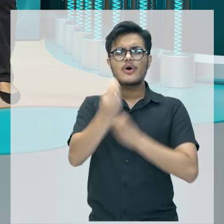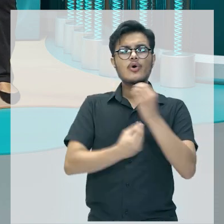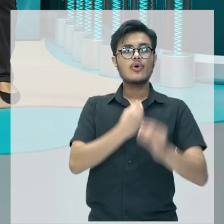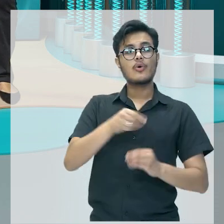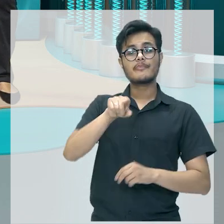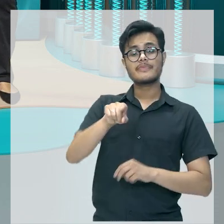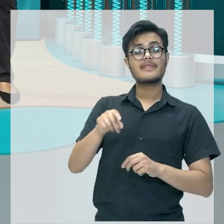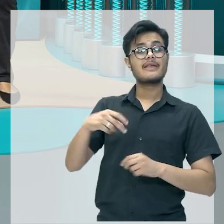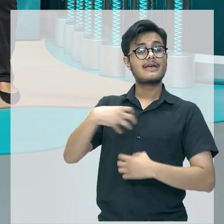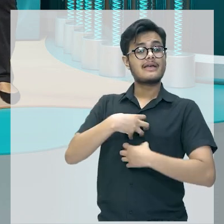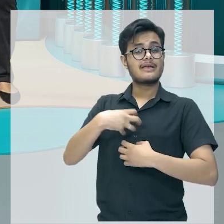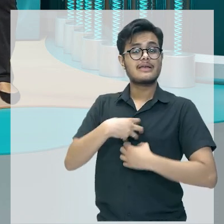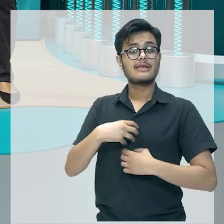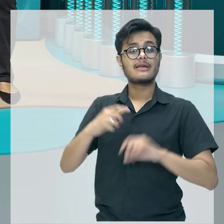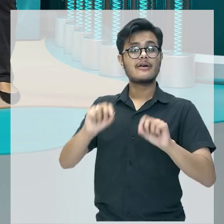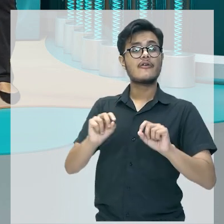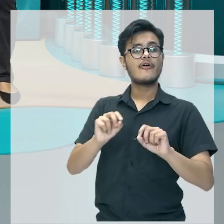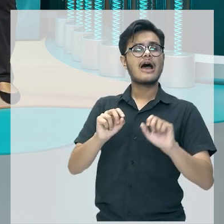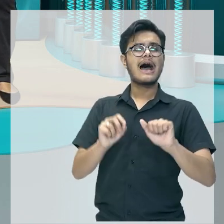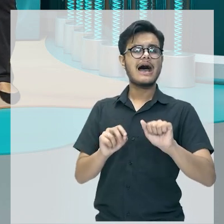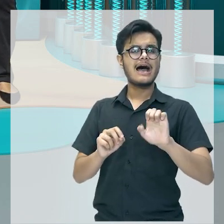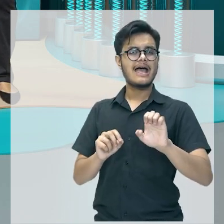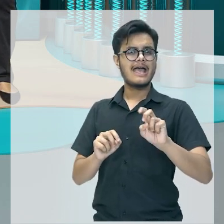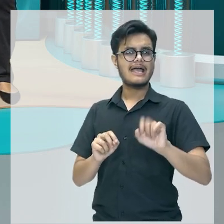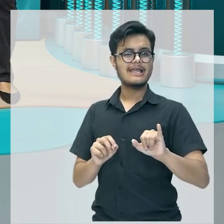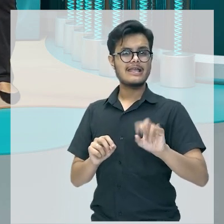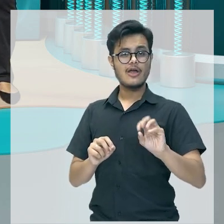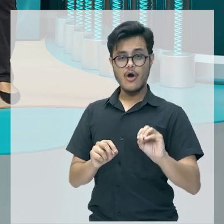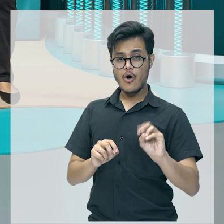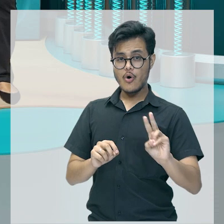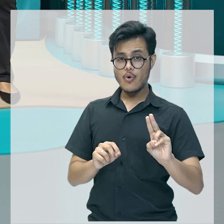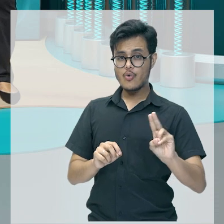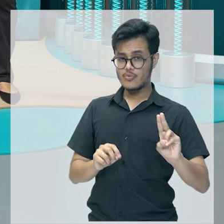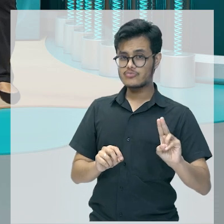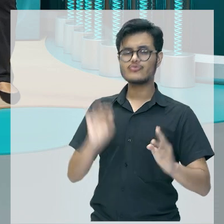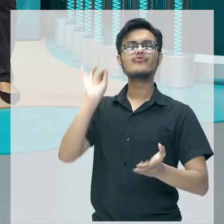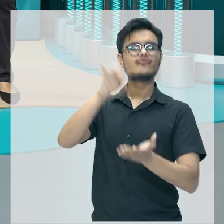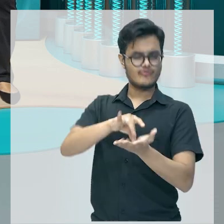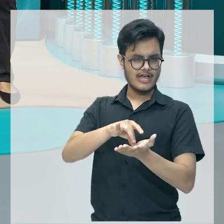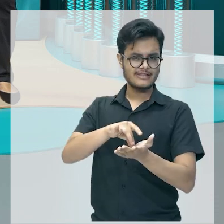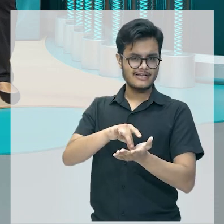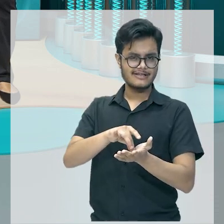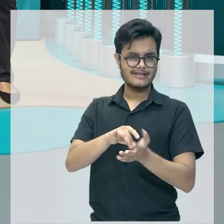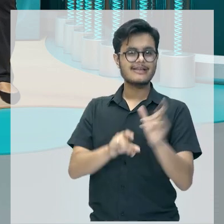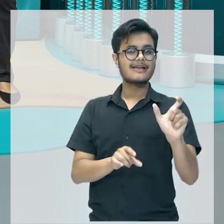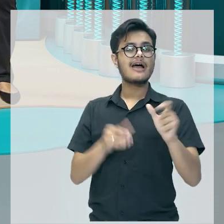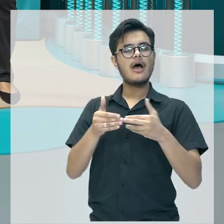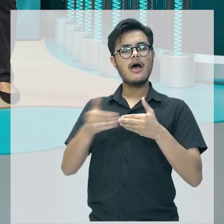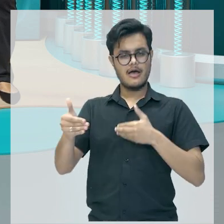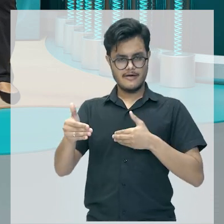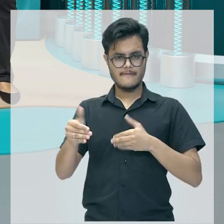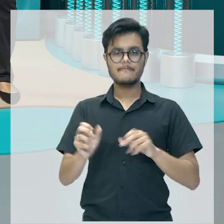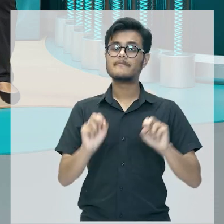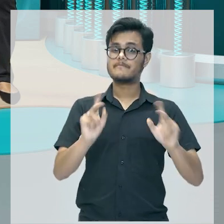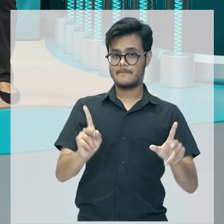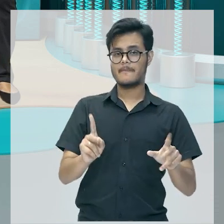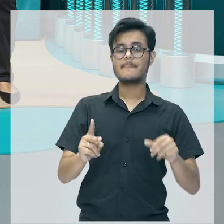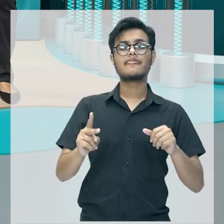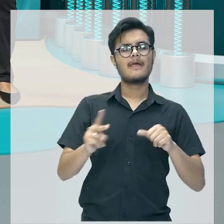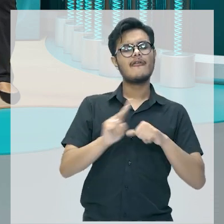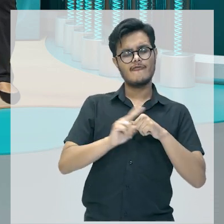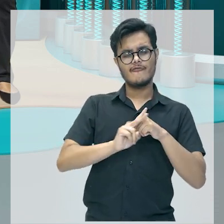usado. O artigo indefinido N é usado antes de palavras que iniciam com som de quê? De